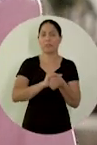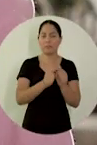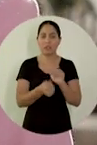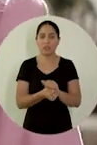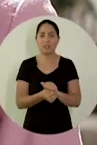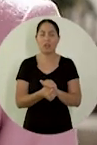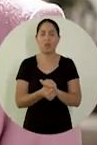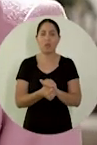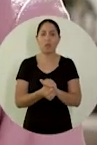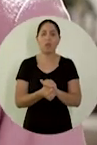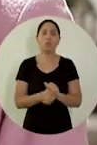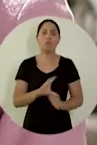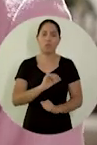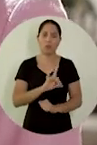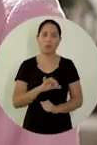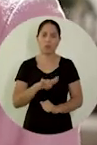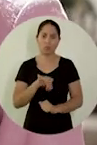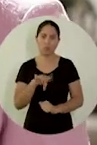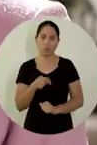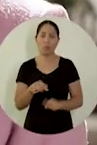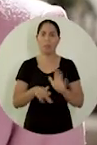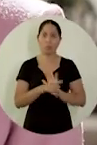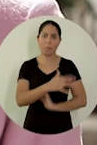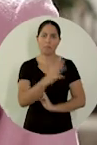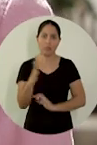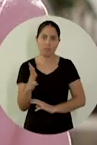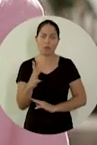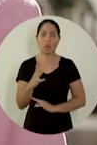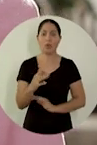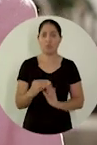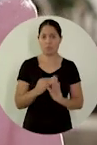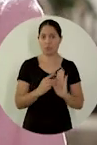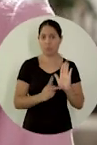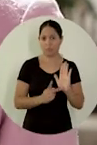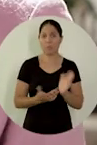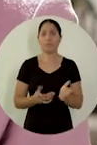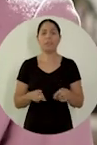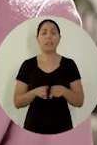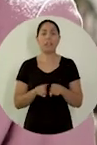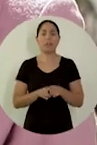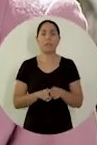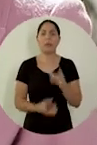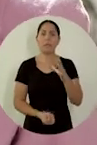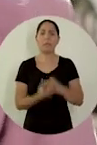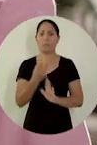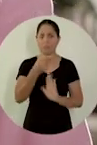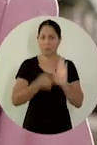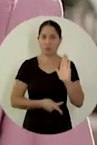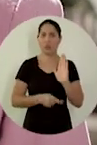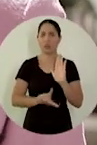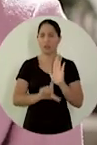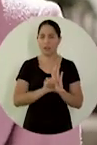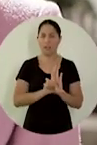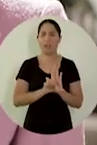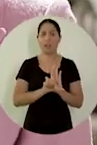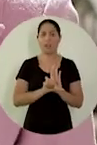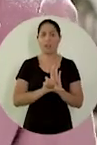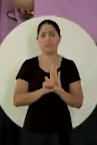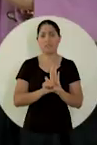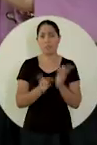algumas alterações no Código Florestal decorrentes de uma medida provisória, um projeto de lei